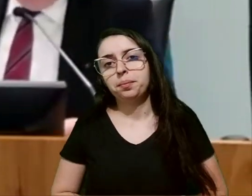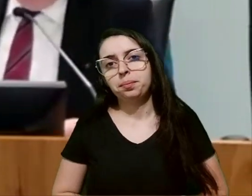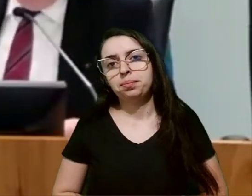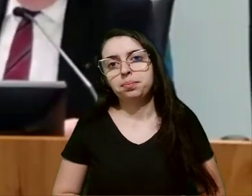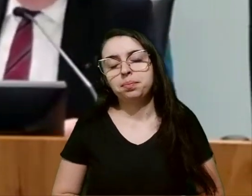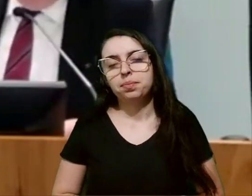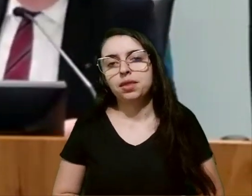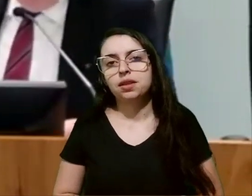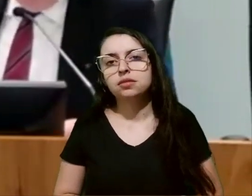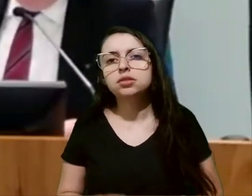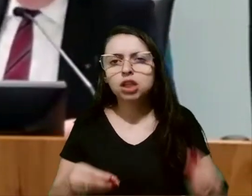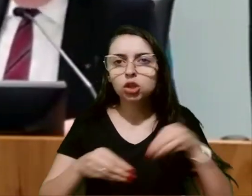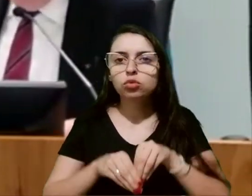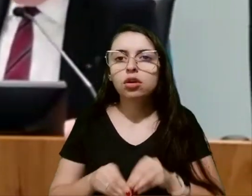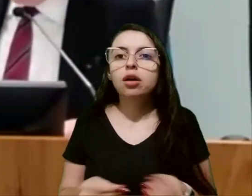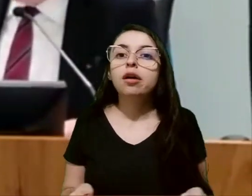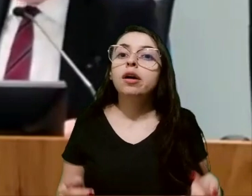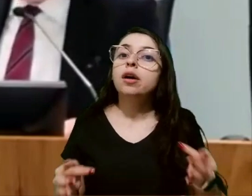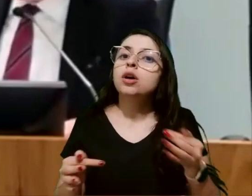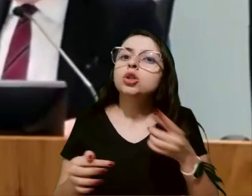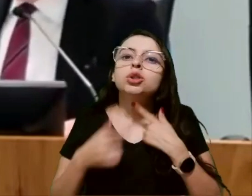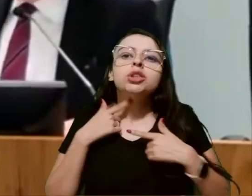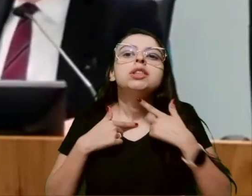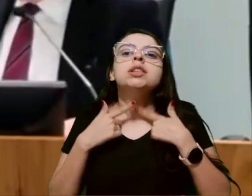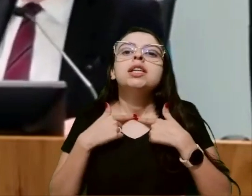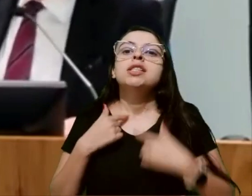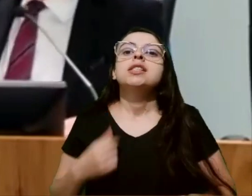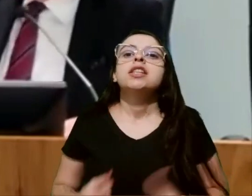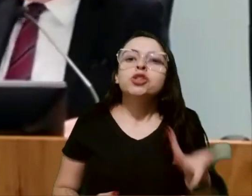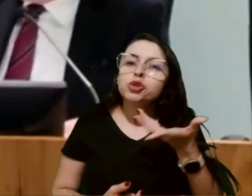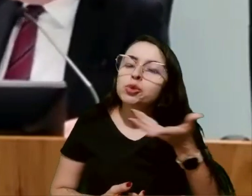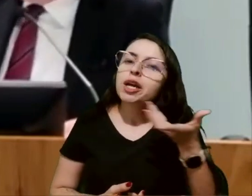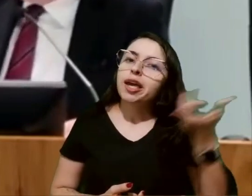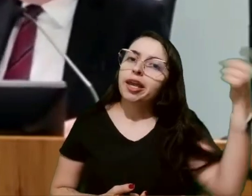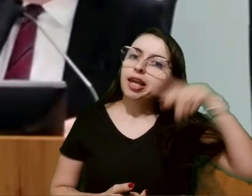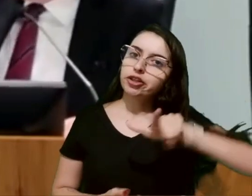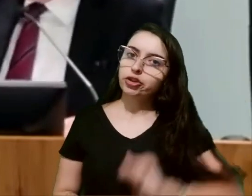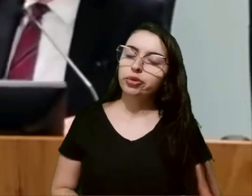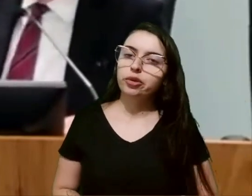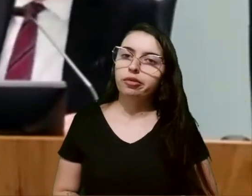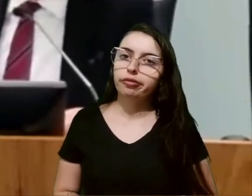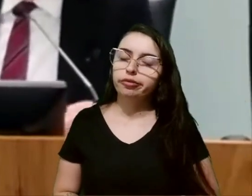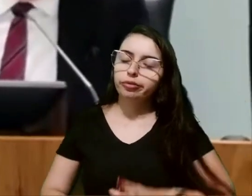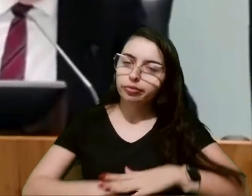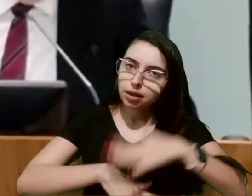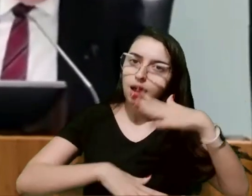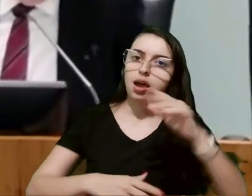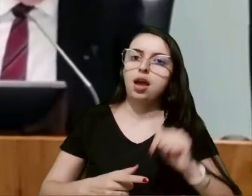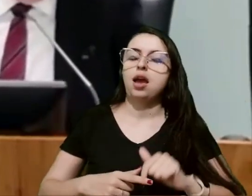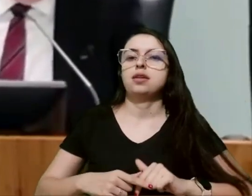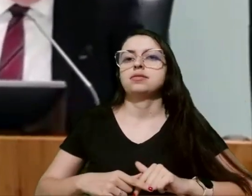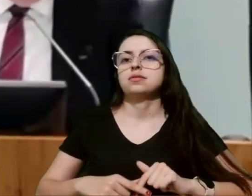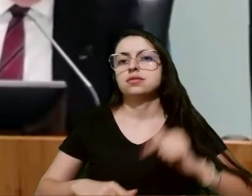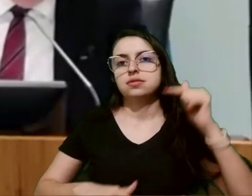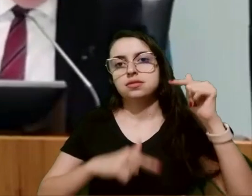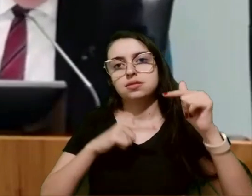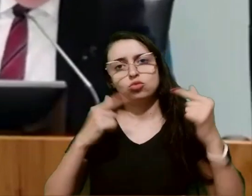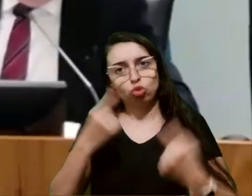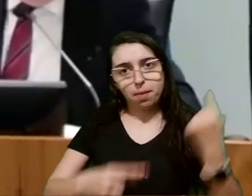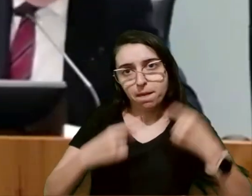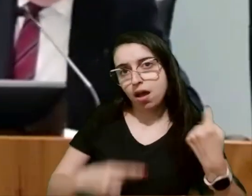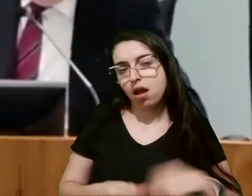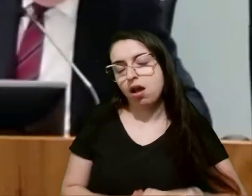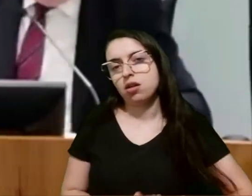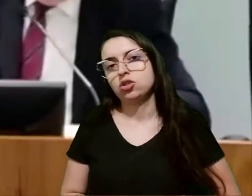mas, dentro do que eu disse, ficou o gosto do quero mais, né? Precisamos debater mais esse assunto,